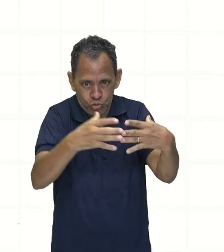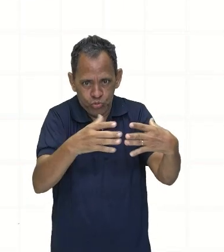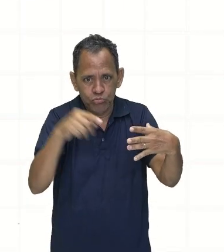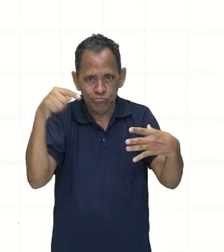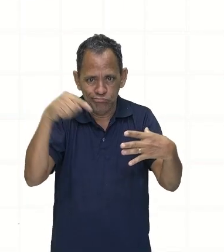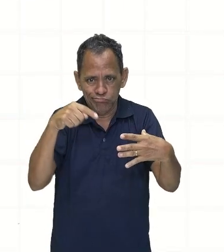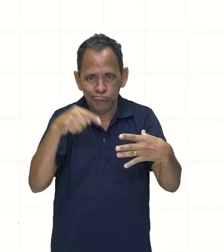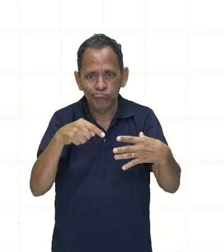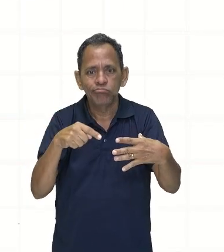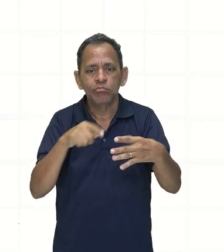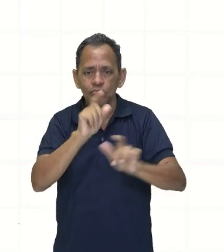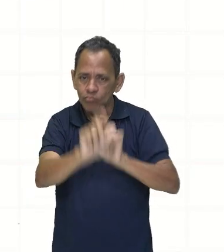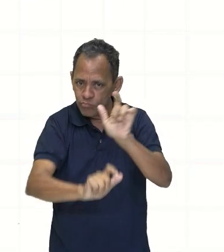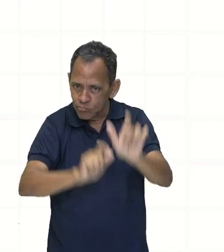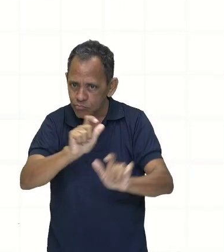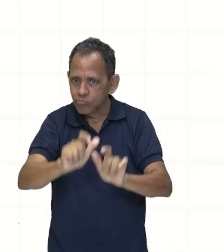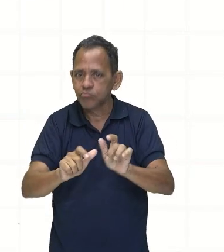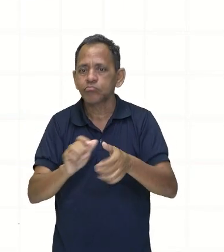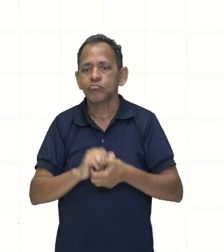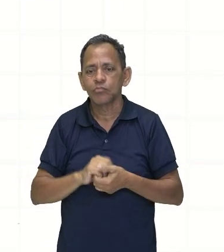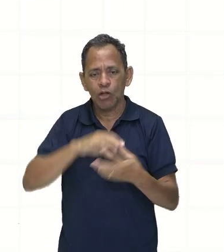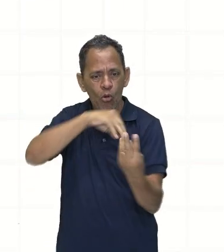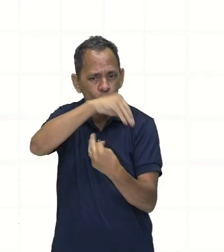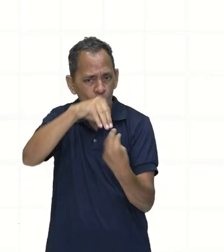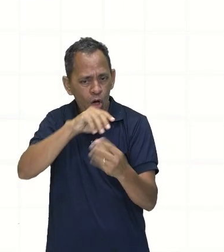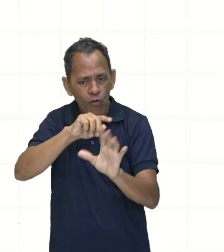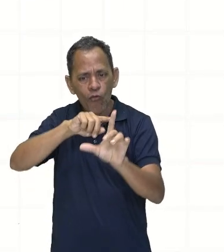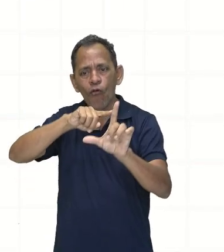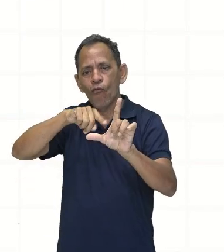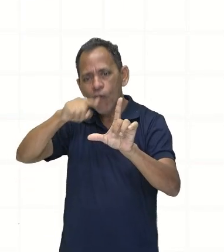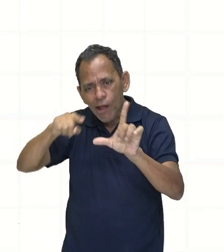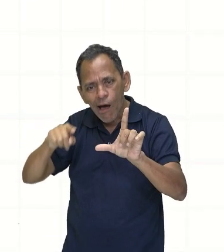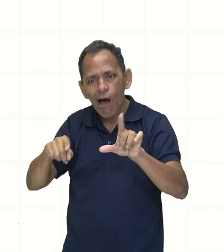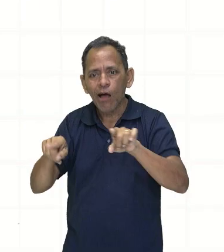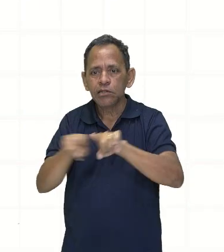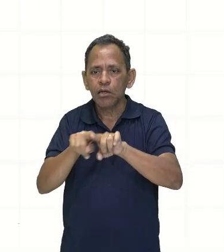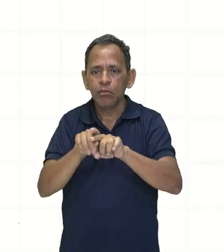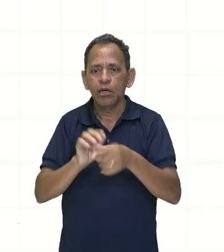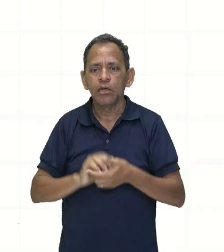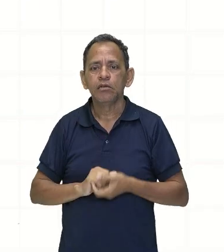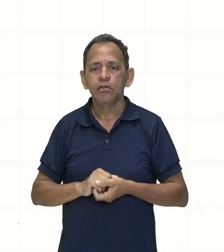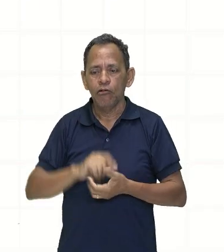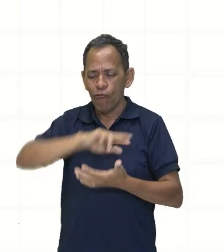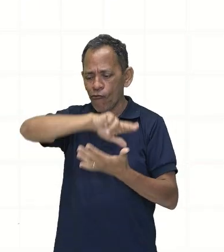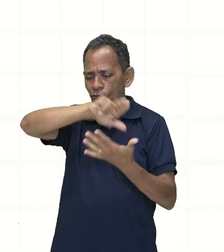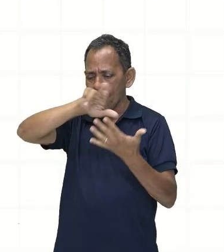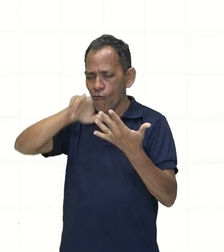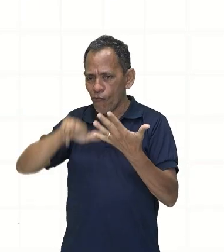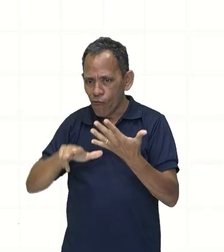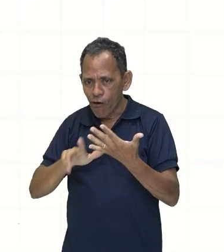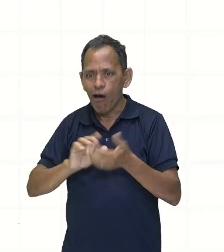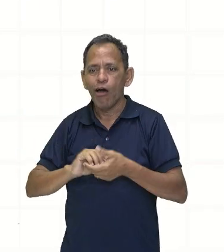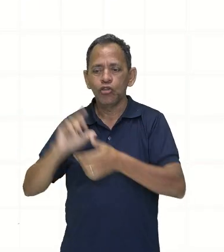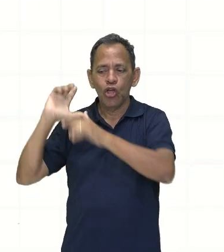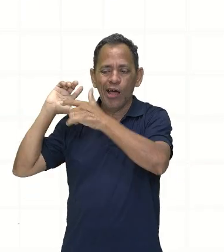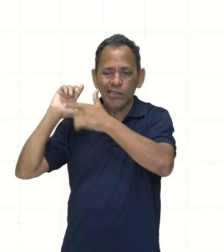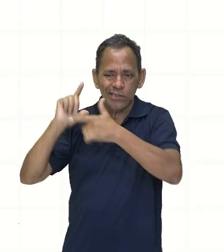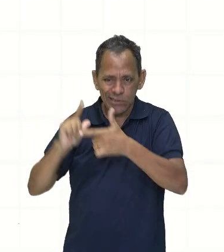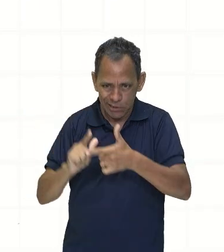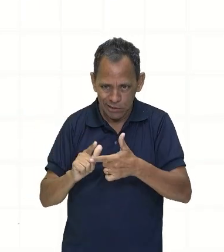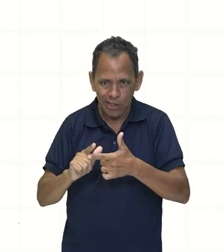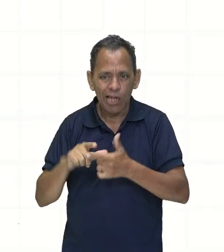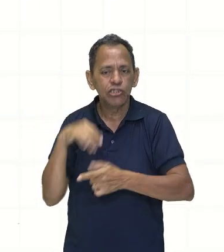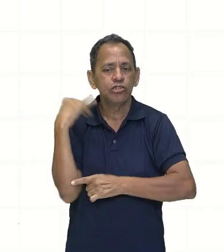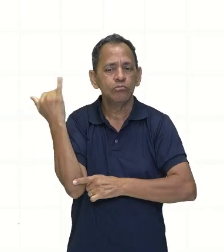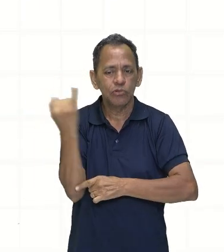um desses povos, complexa, variada, um território de ancestralidade, né? Que é fundamental